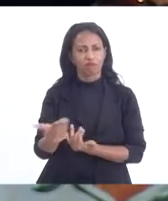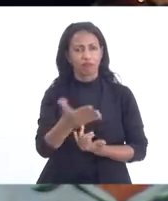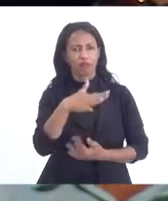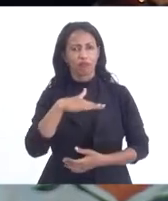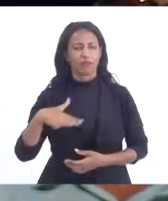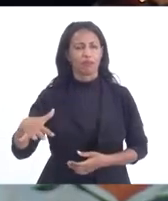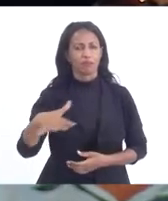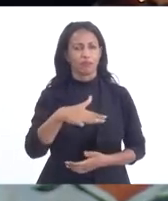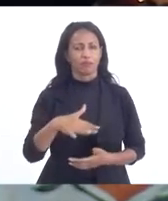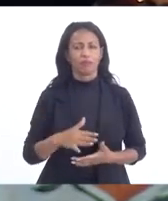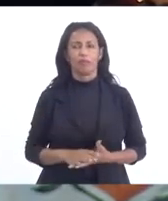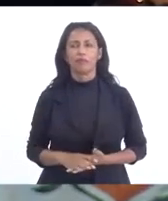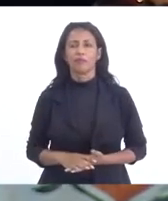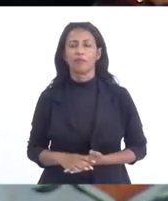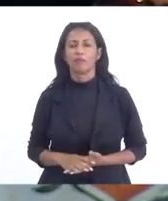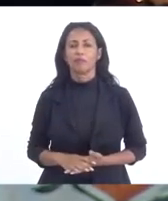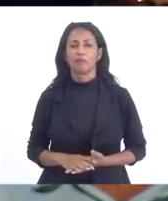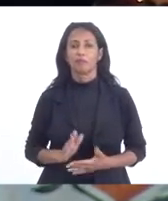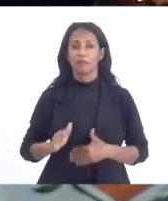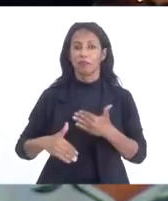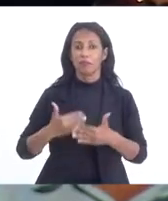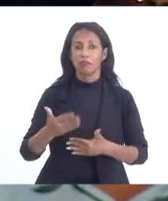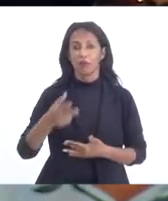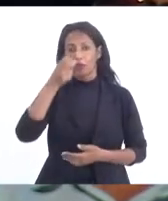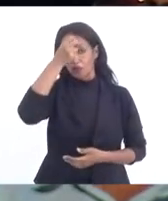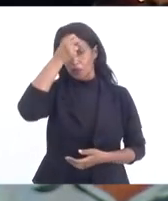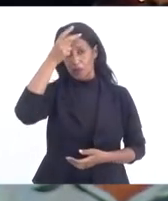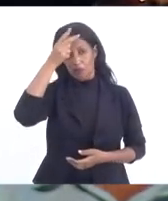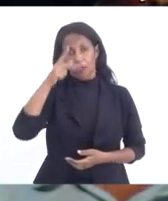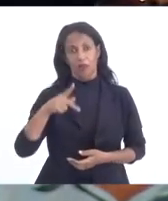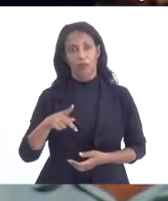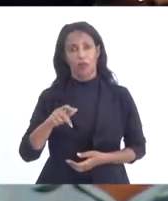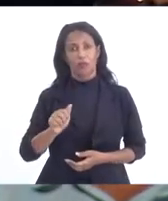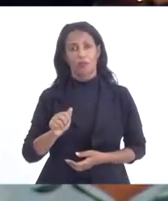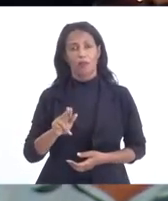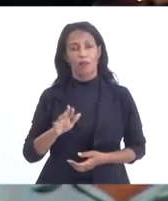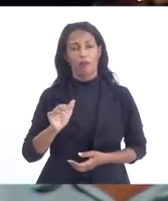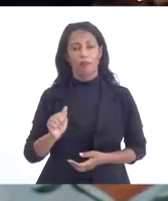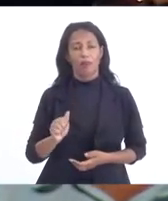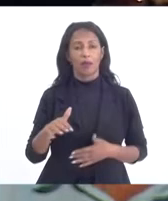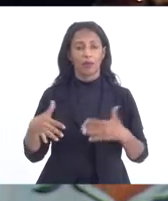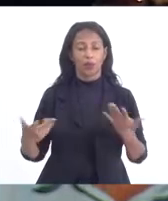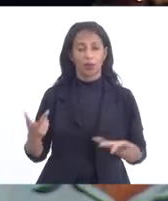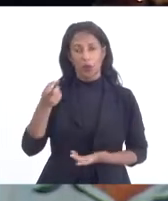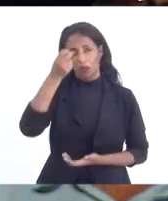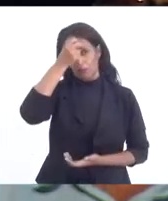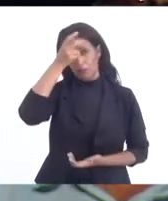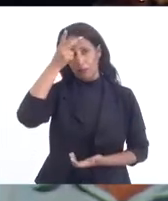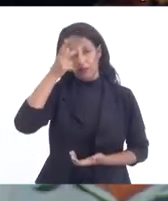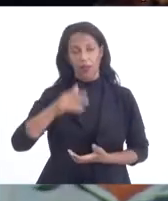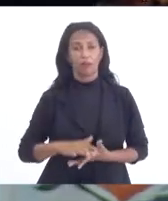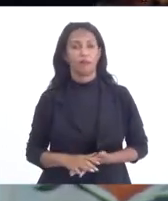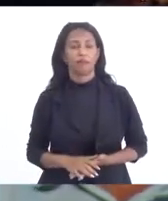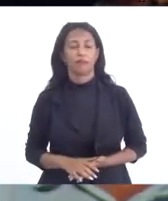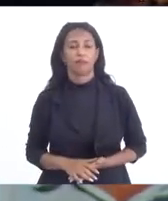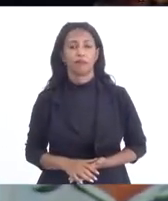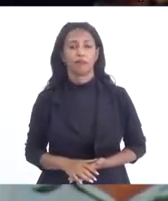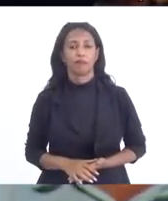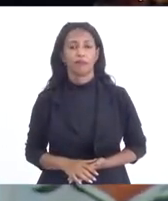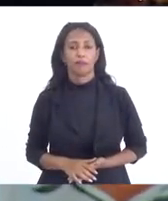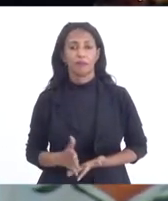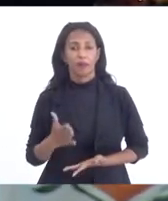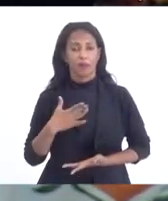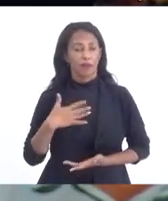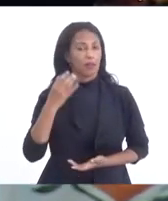região. Eventualmente, fui prefeito de Pádua, e quando prefeito de Pádua, pela